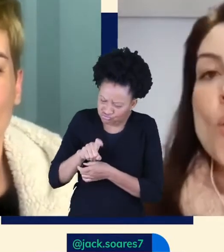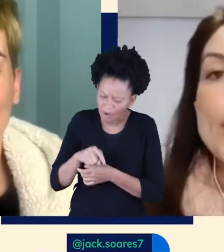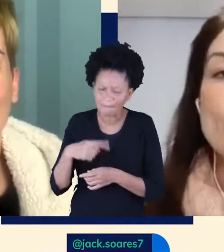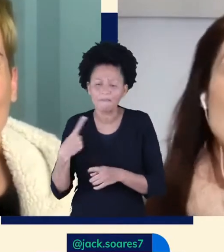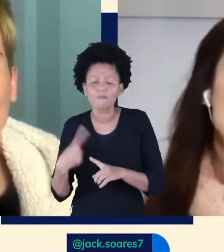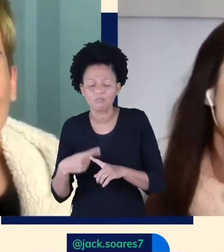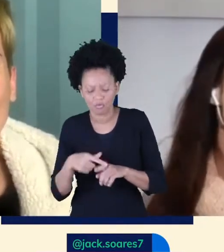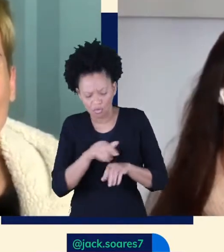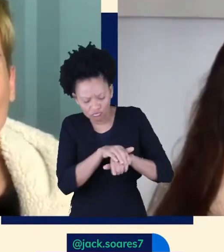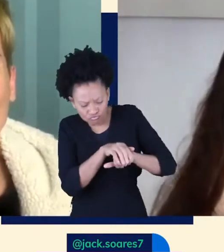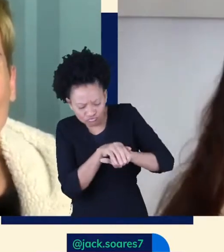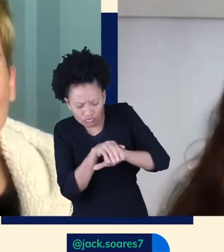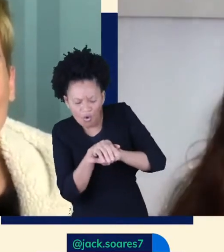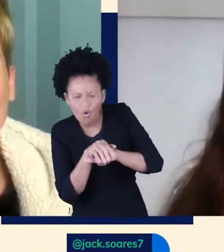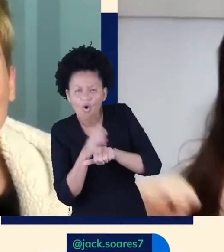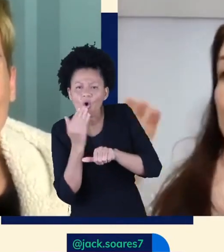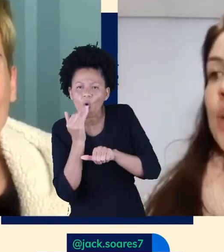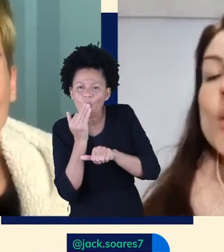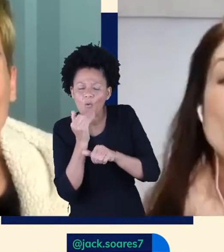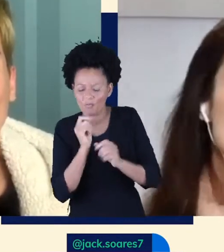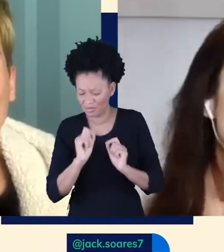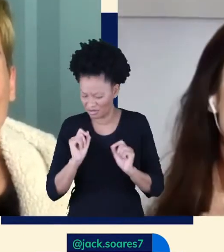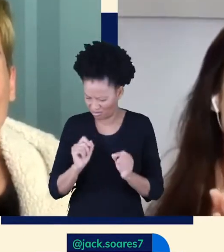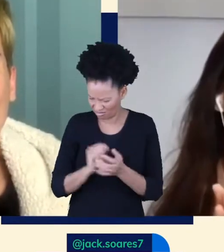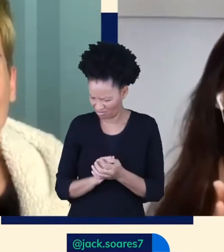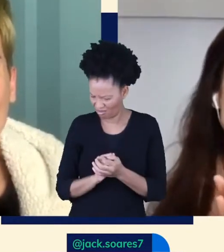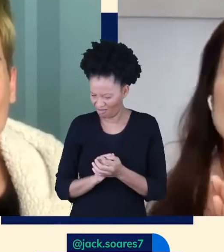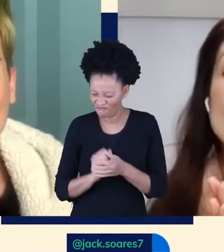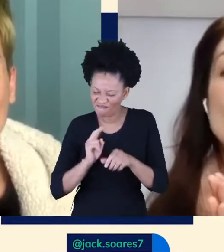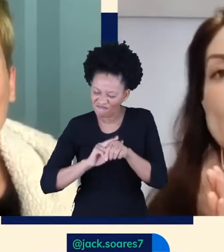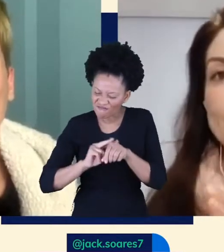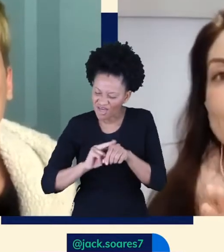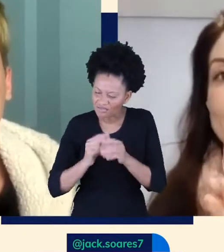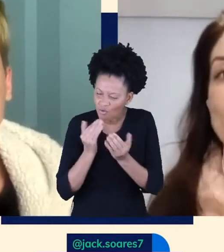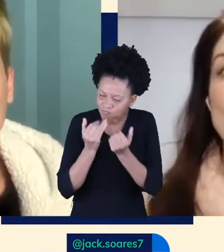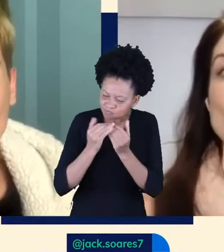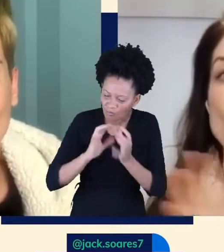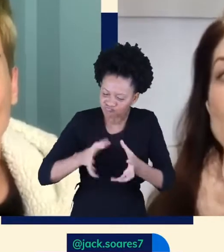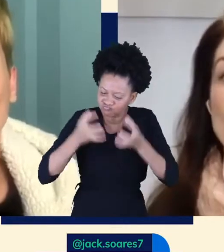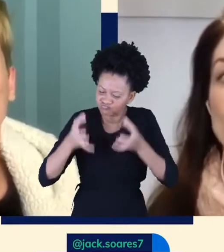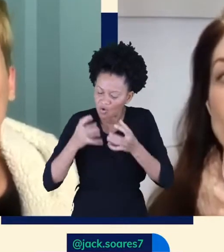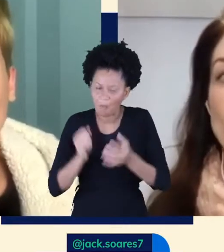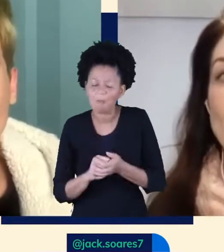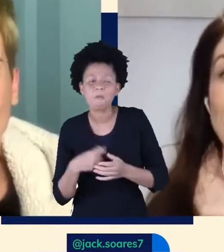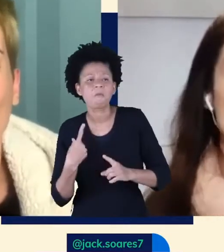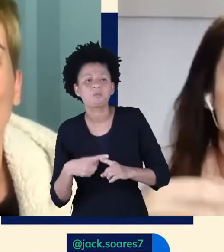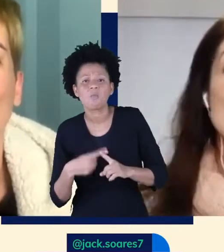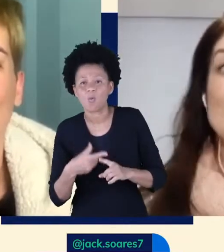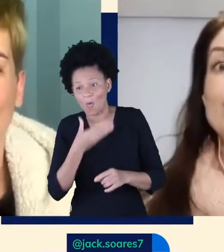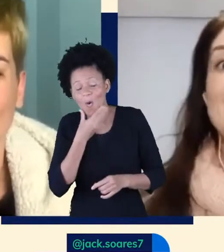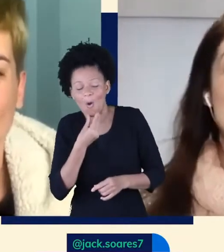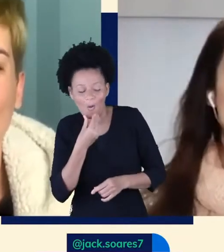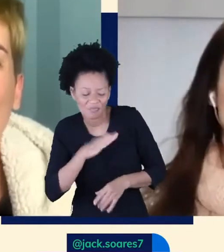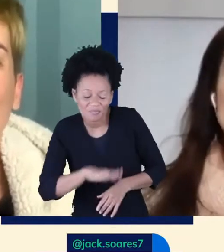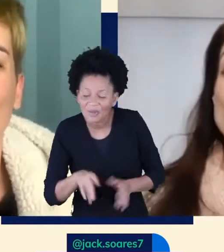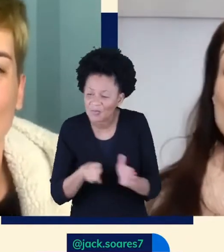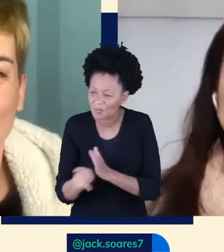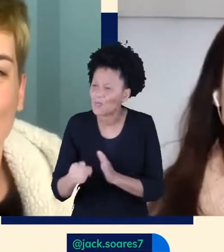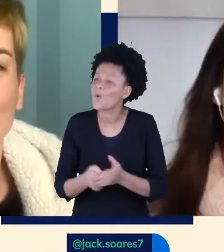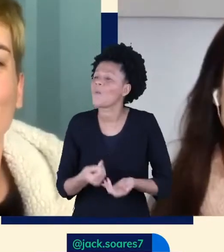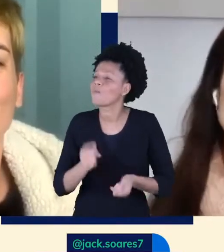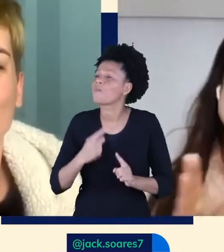tartaruga come alface, de onde ela veio e por que o pipi do papai é maior que o meu, né? No caso de um menino. Vai perguntar assim,